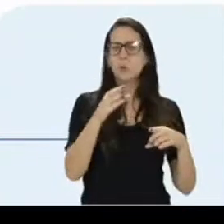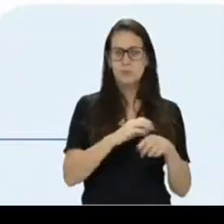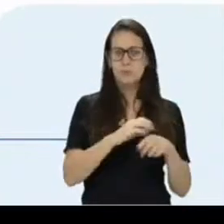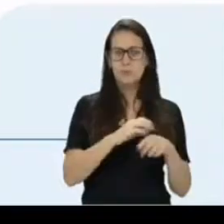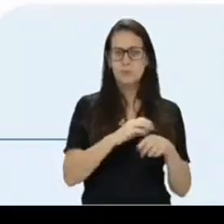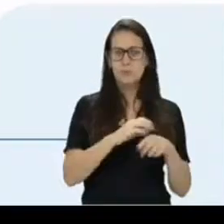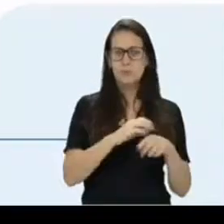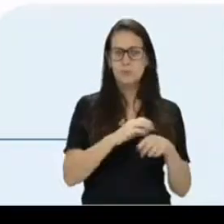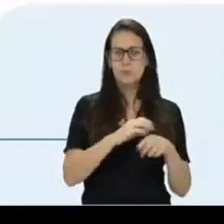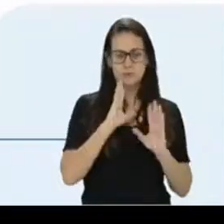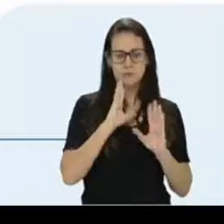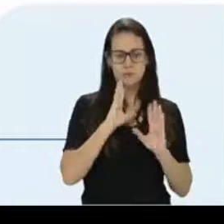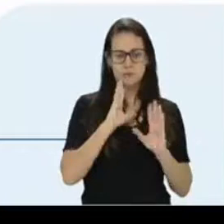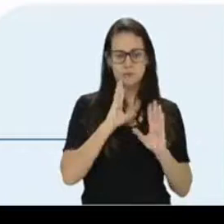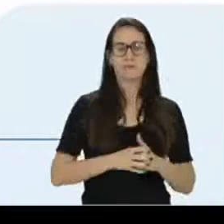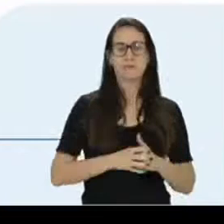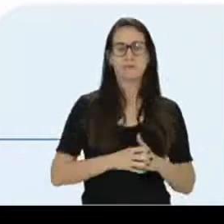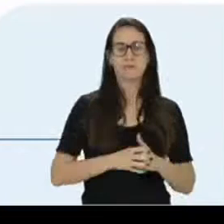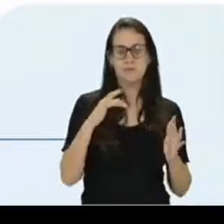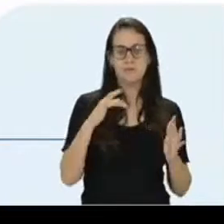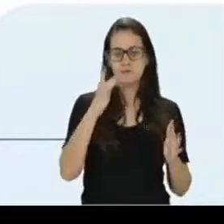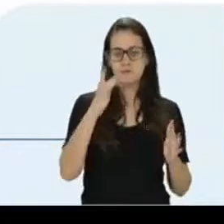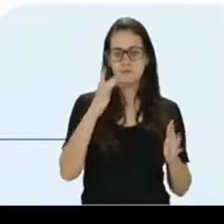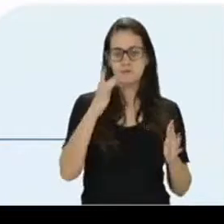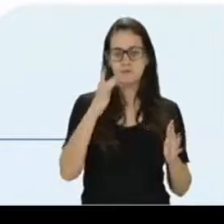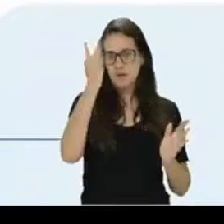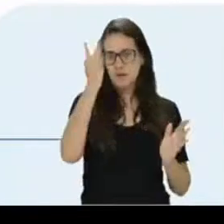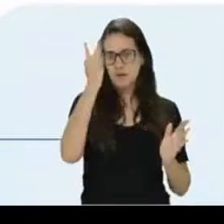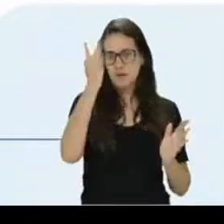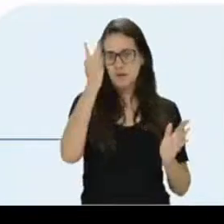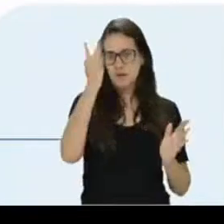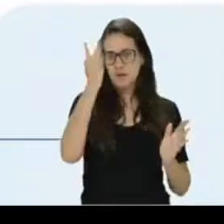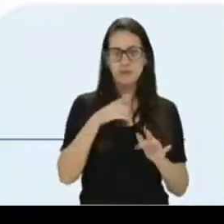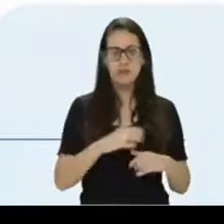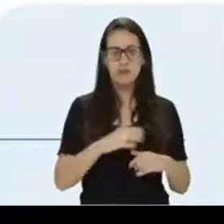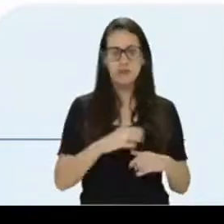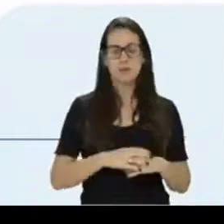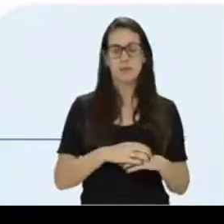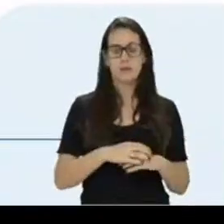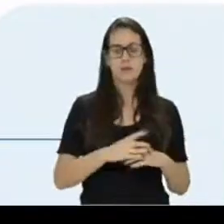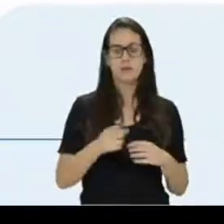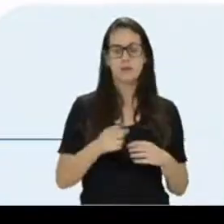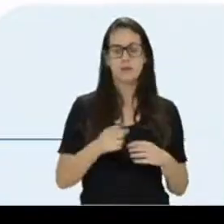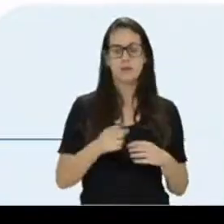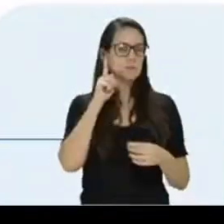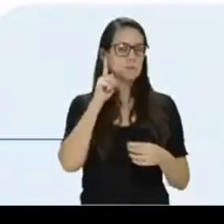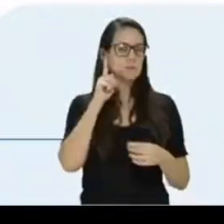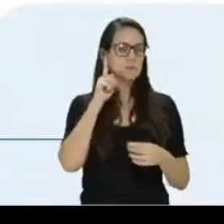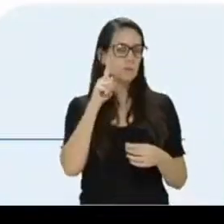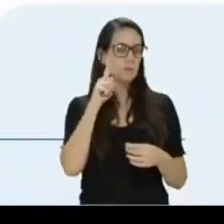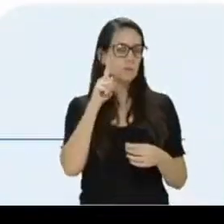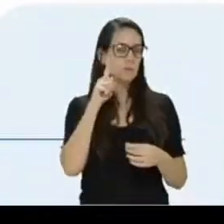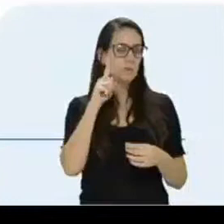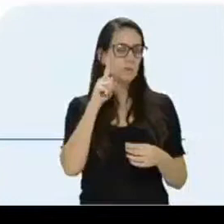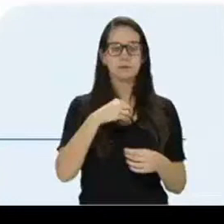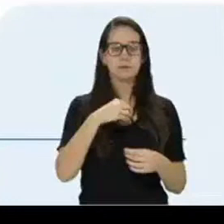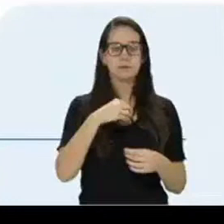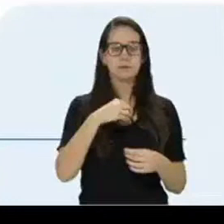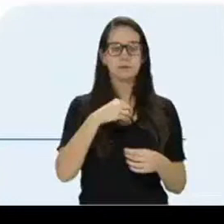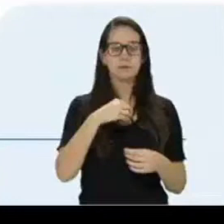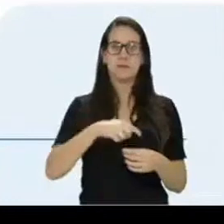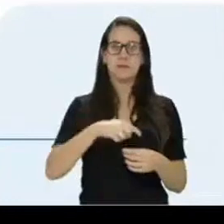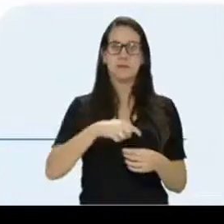as bactérias que nós temos contato mais facilmente, que são aquelas que estão presentes no nosso cotidiano. Então, aqui nós temos que os